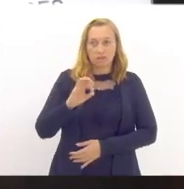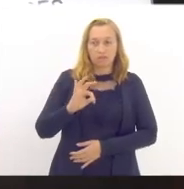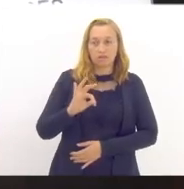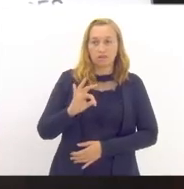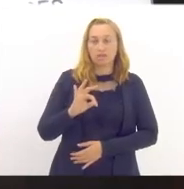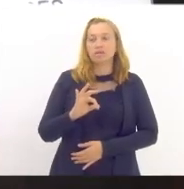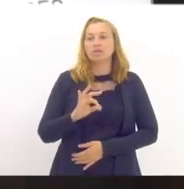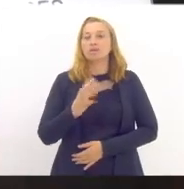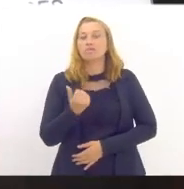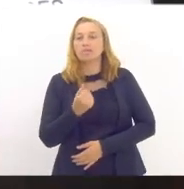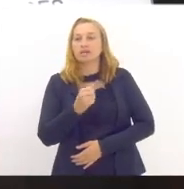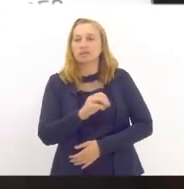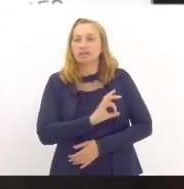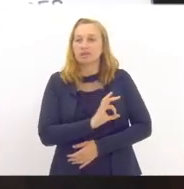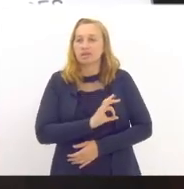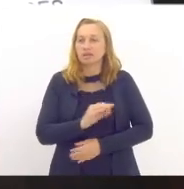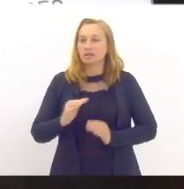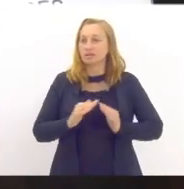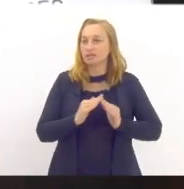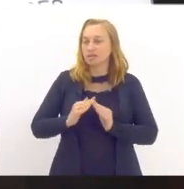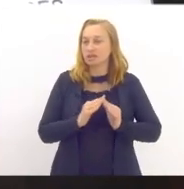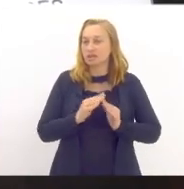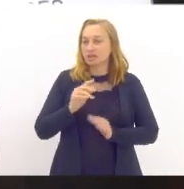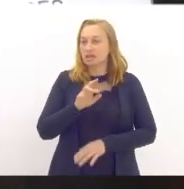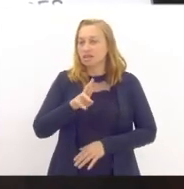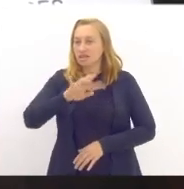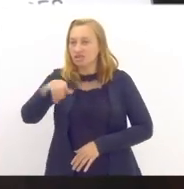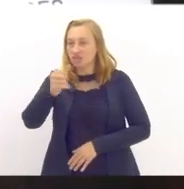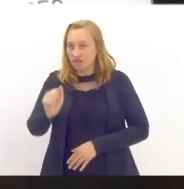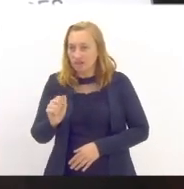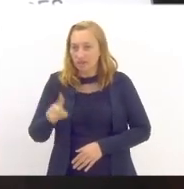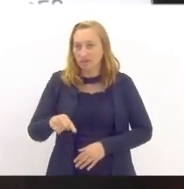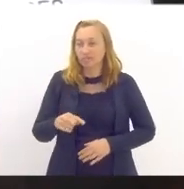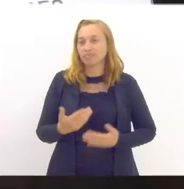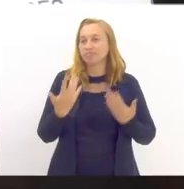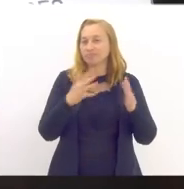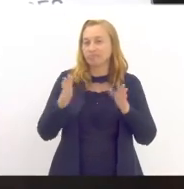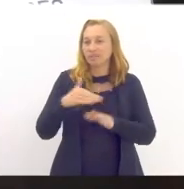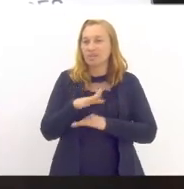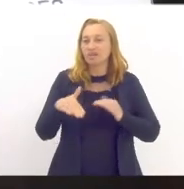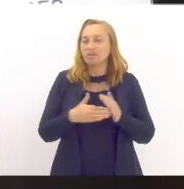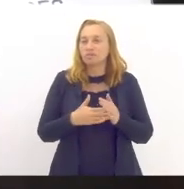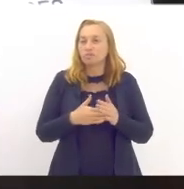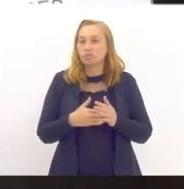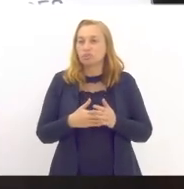Penha, do lado de Irajá. Não faz nem... Deus me livre, faz isso não. Eu quero parabenizar todos os